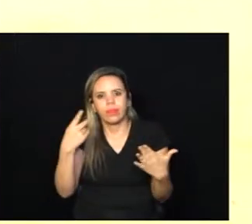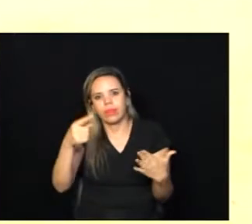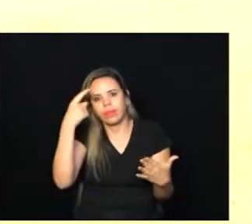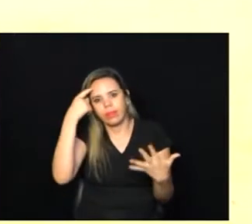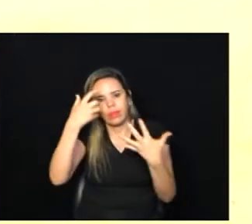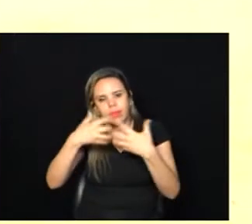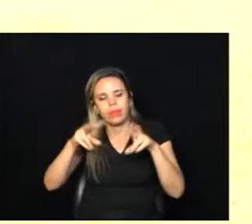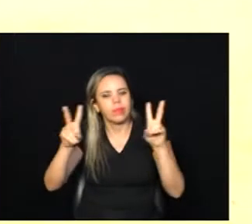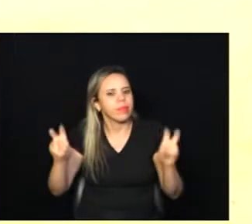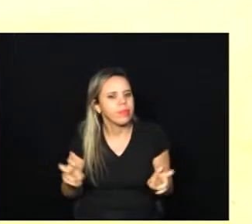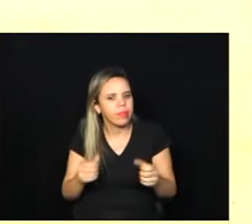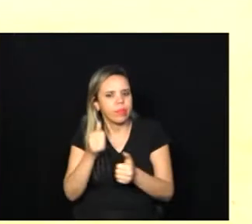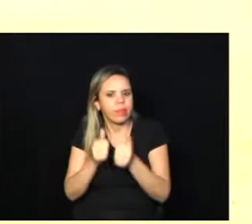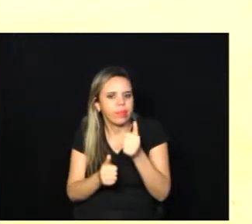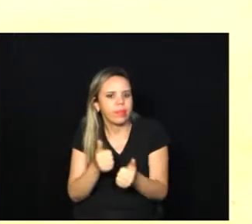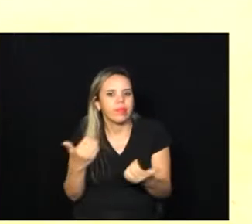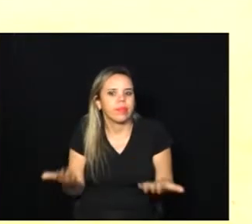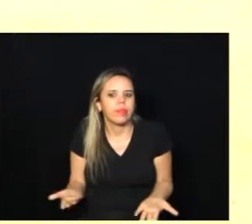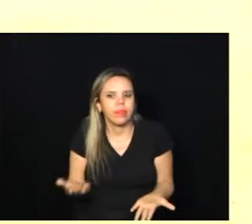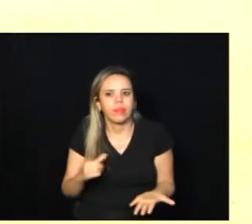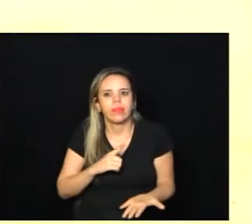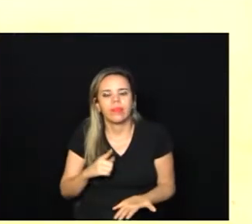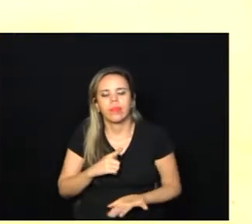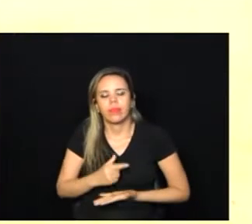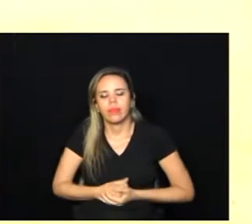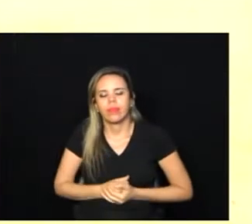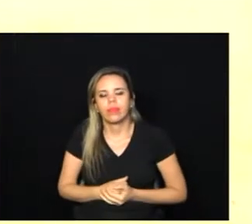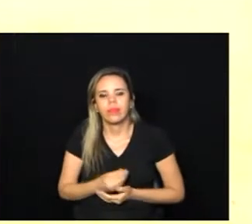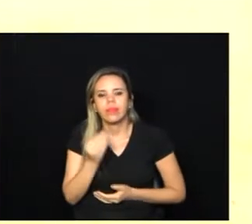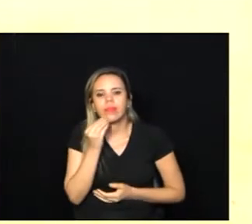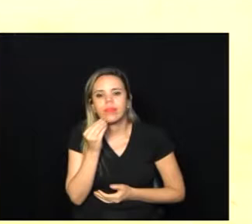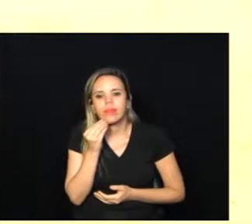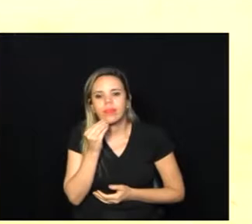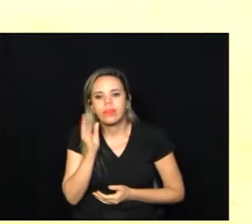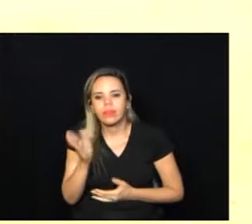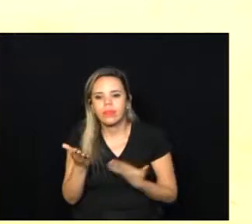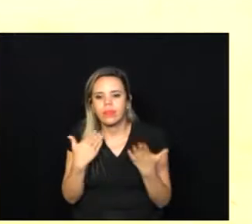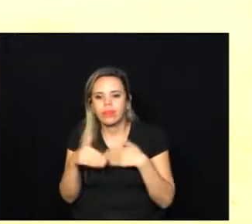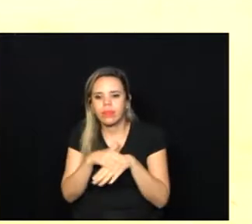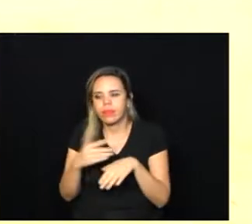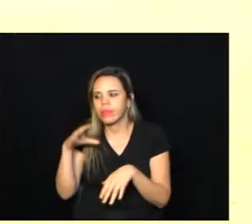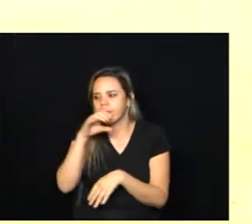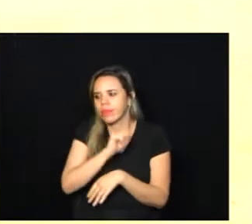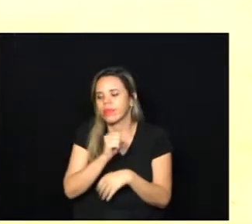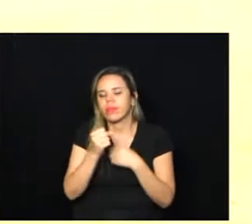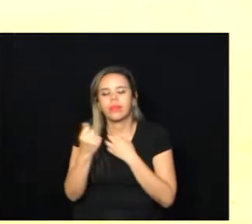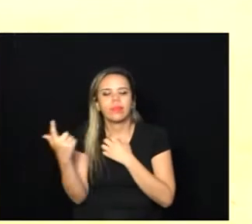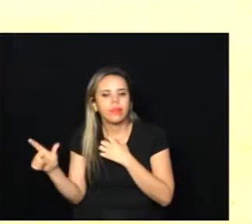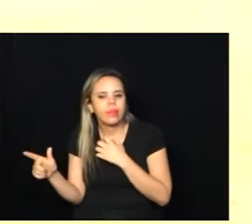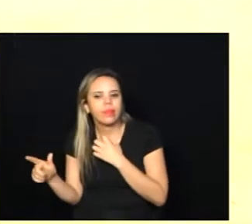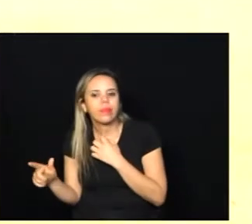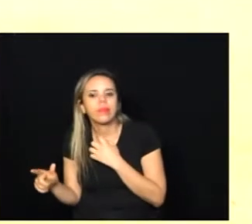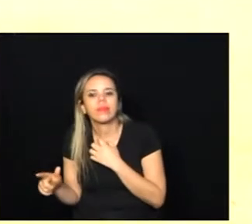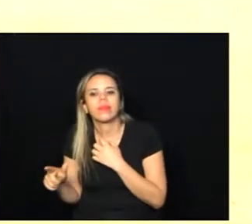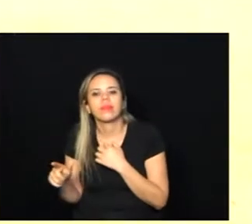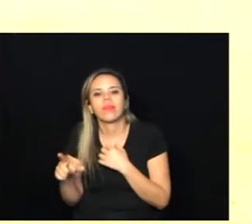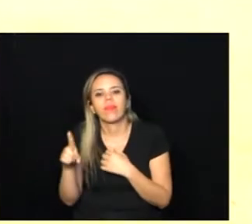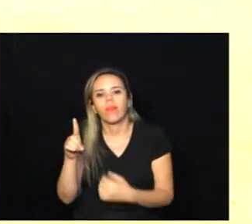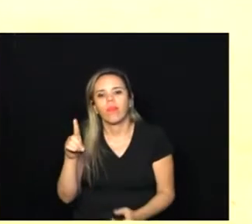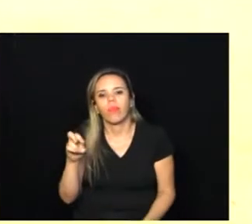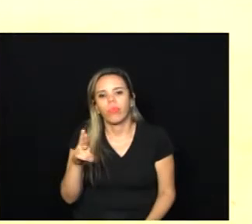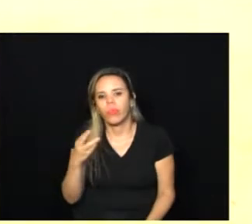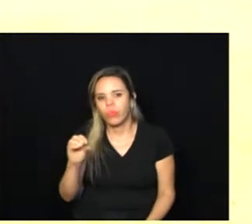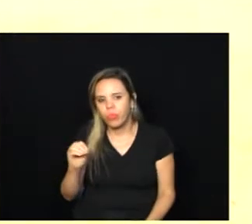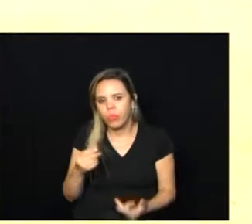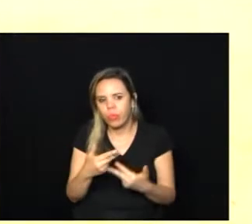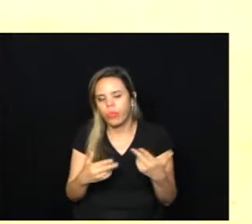pensamento sobre o jogo? A gente teve a oportunidade já de bater um papo rapidinho com o Derção, enfim,